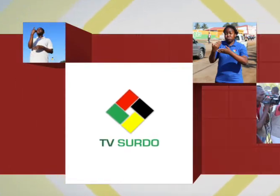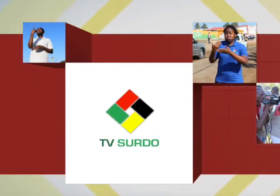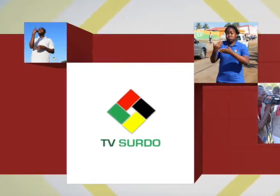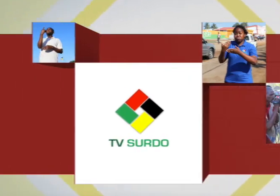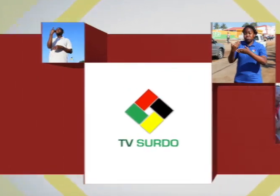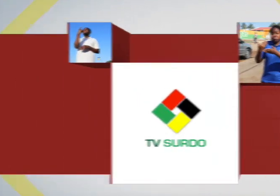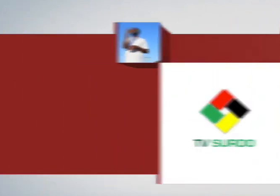E para E E